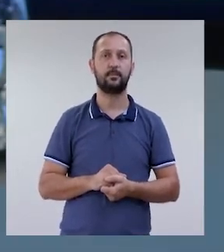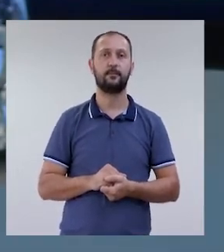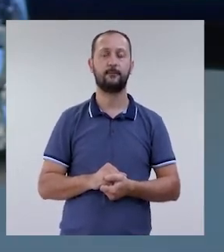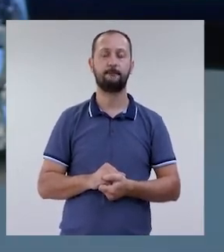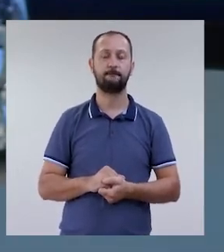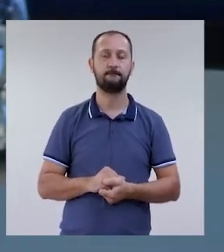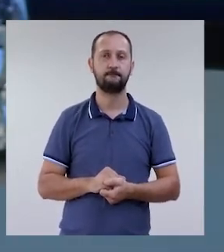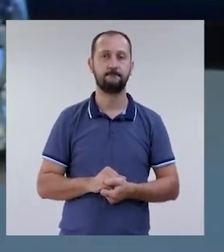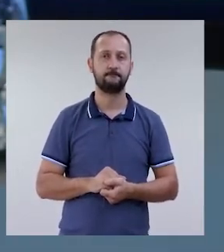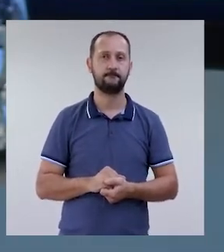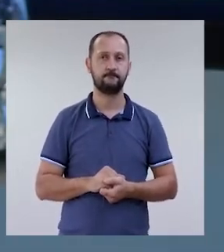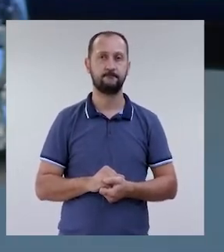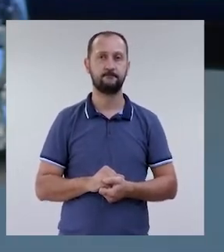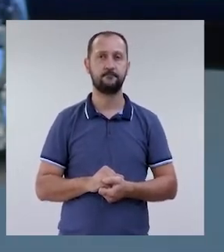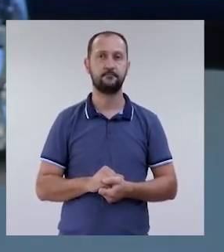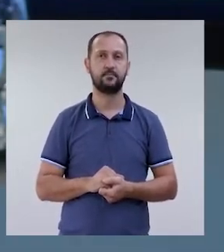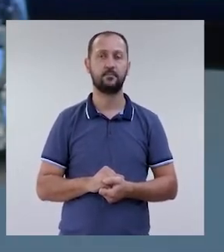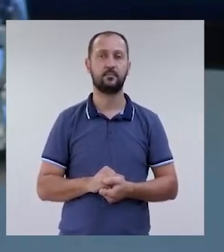graças a